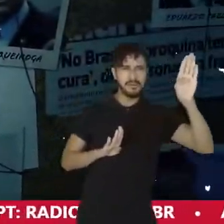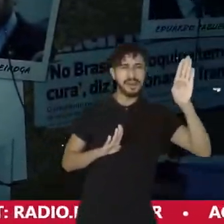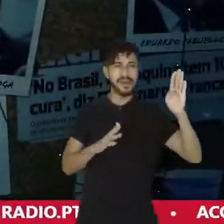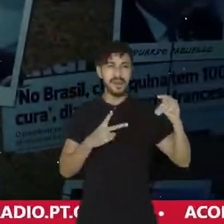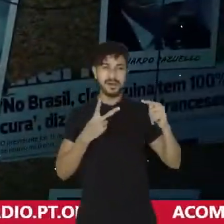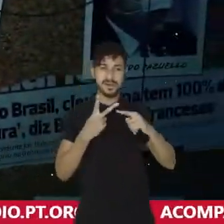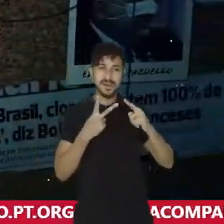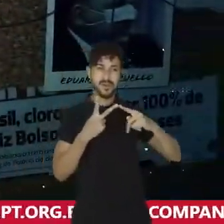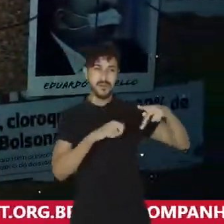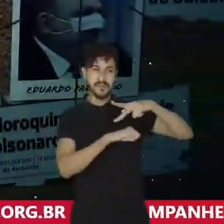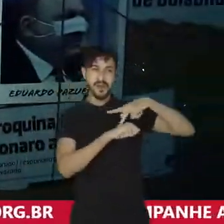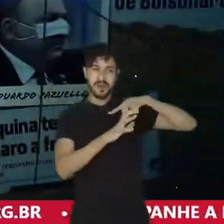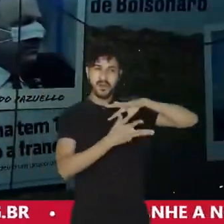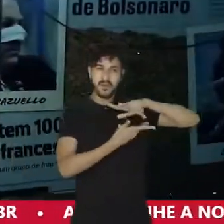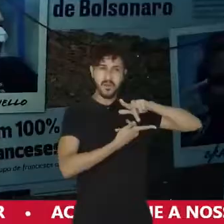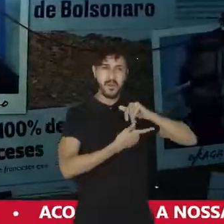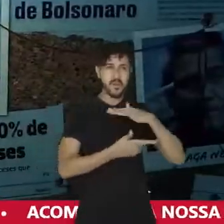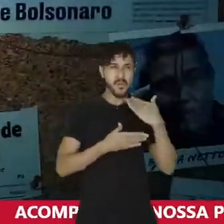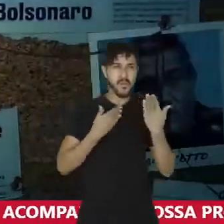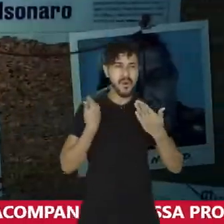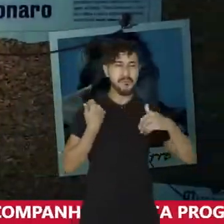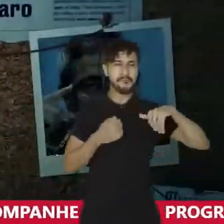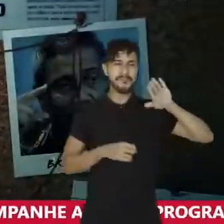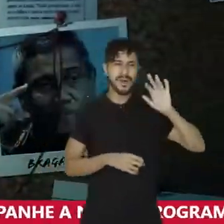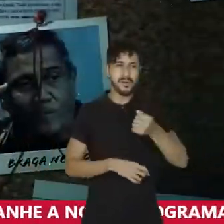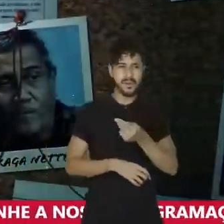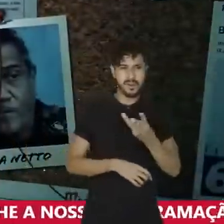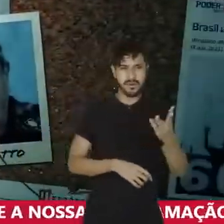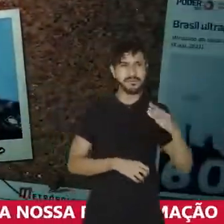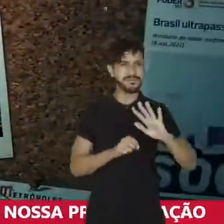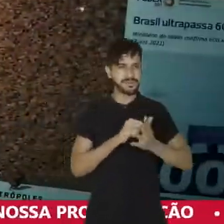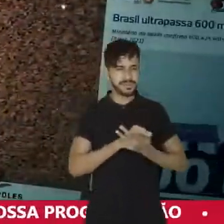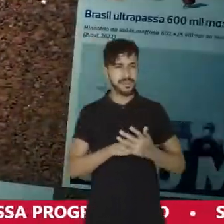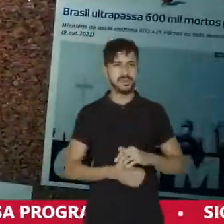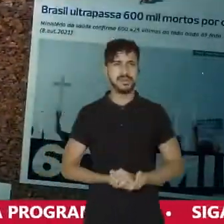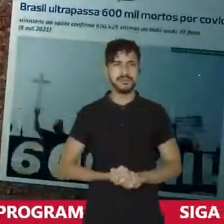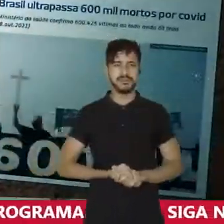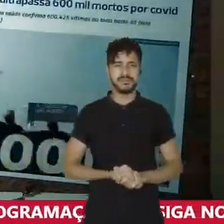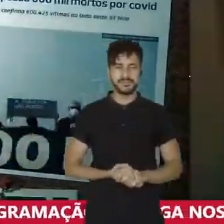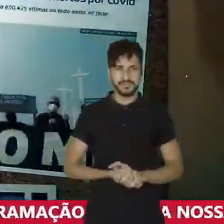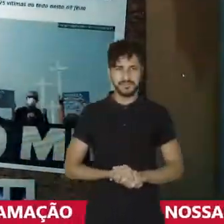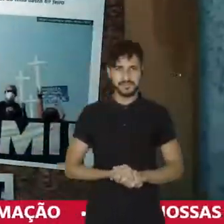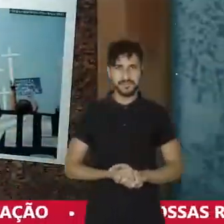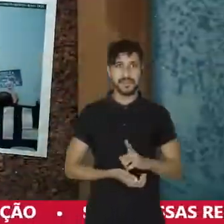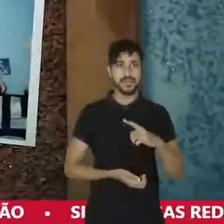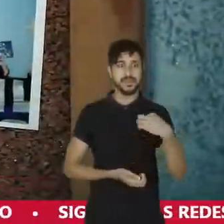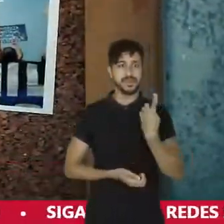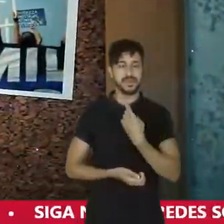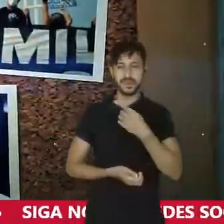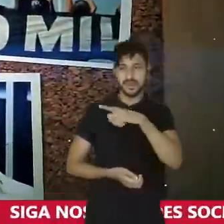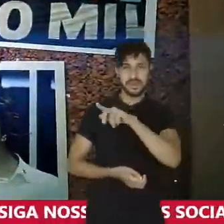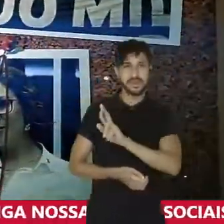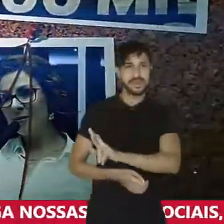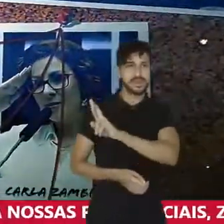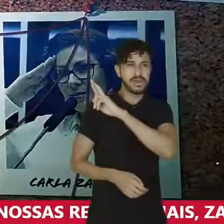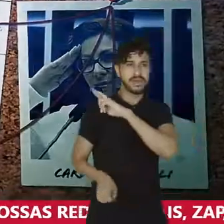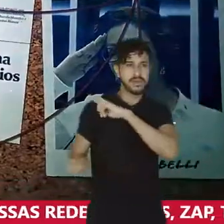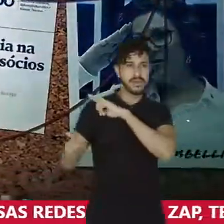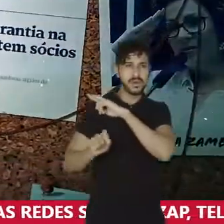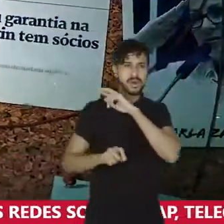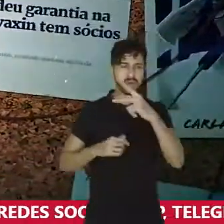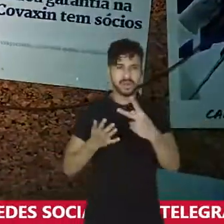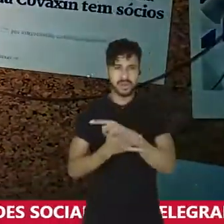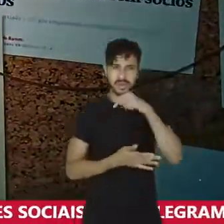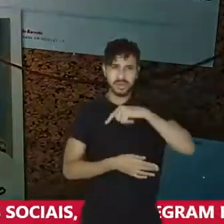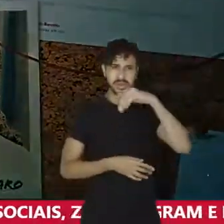segundo lugar mundial em mortes por convide nós temos um grande responsável por isso que nós estamos vivendo